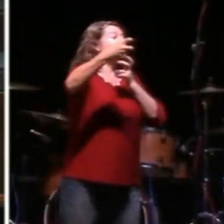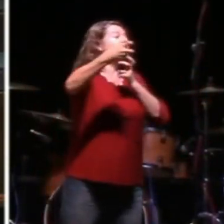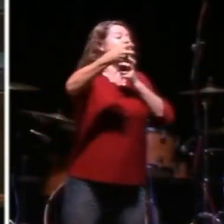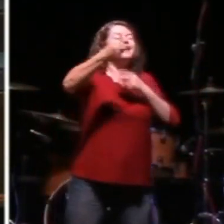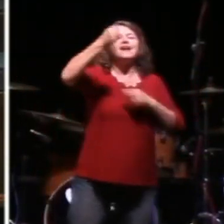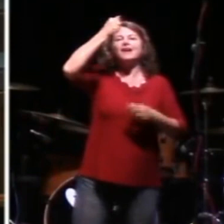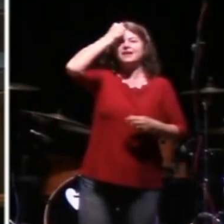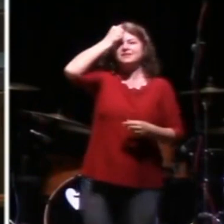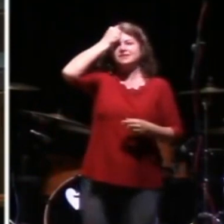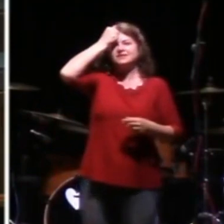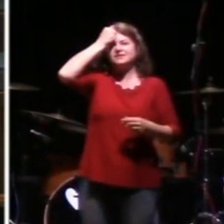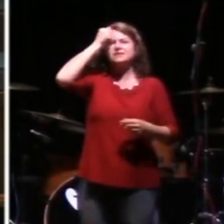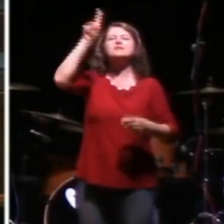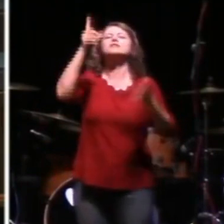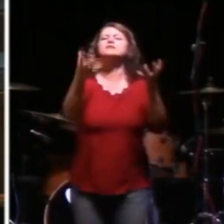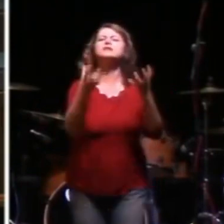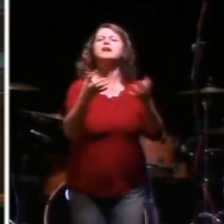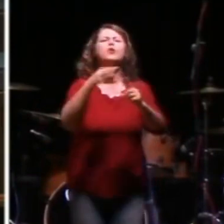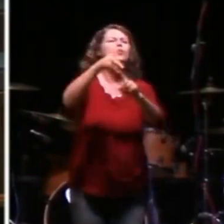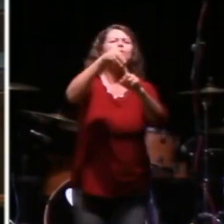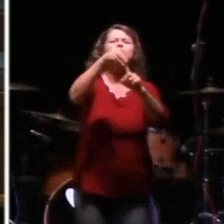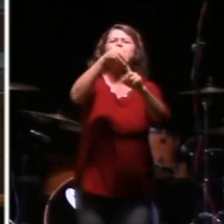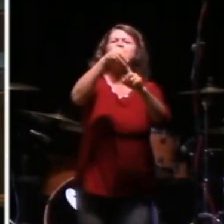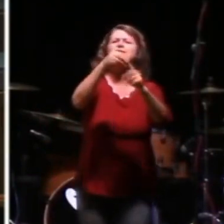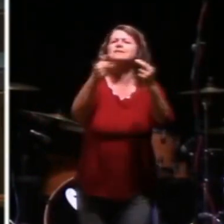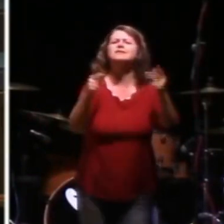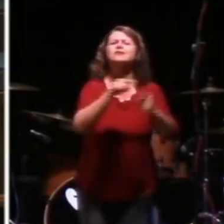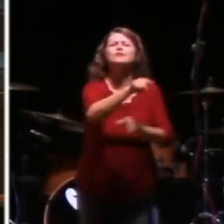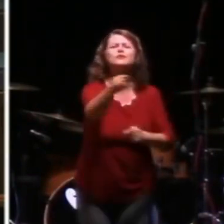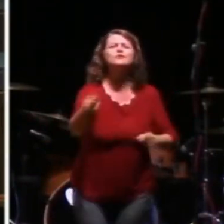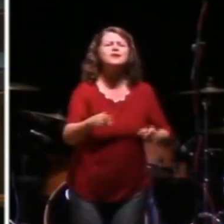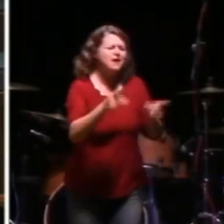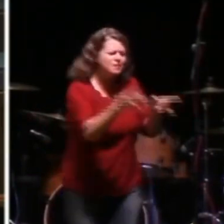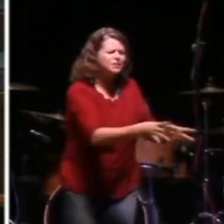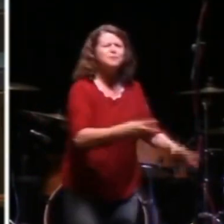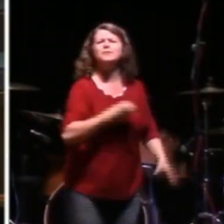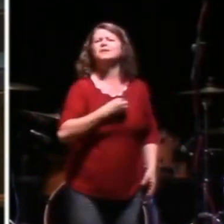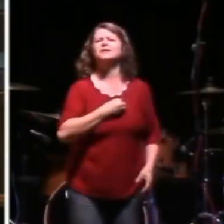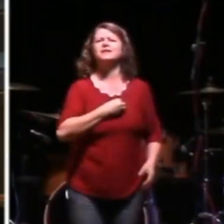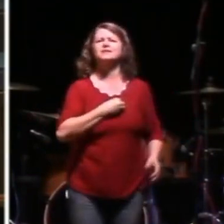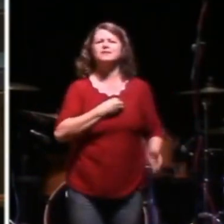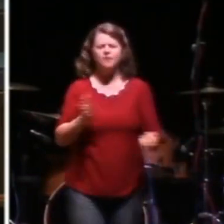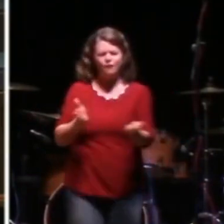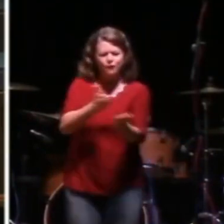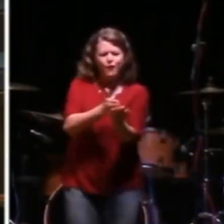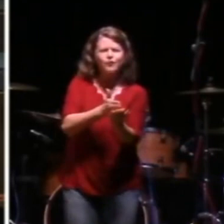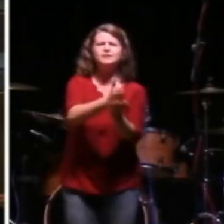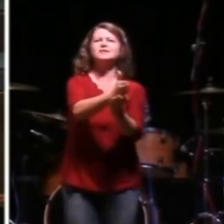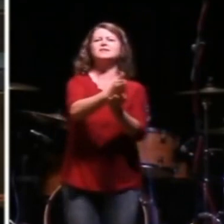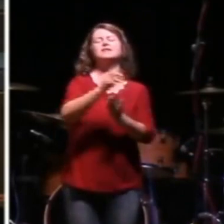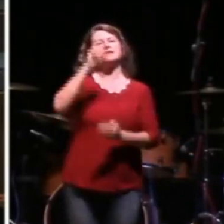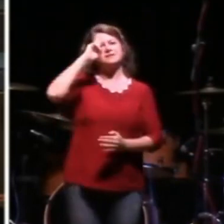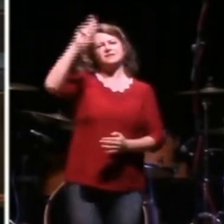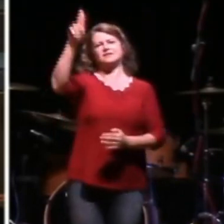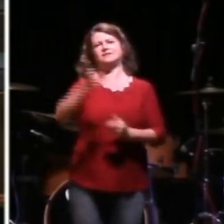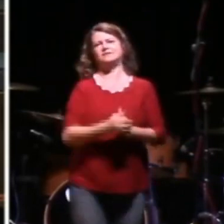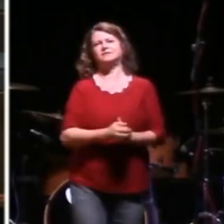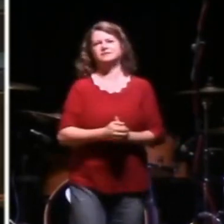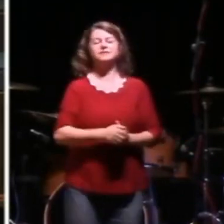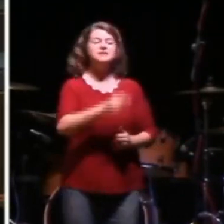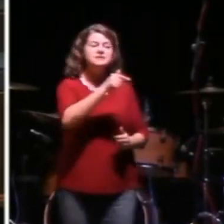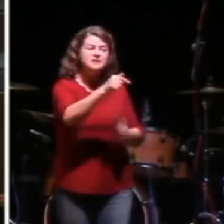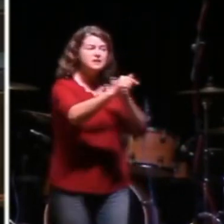uma coisa se abandona seus pecados que você volte para o senhor as sete trombetas e as 7